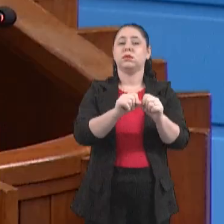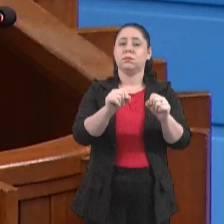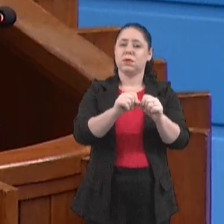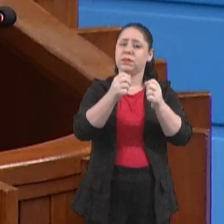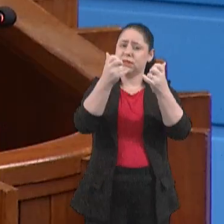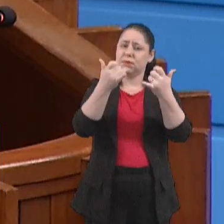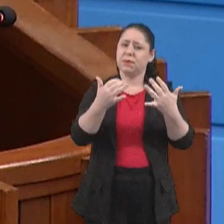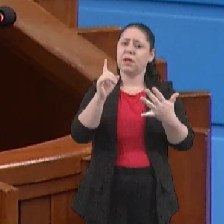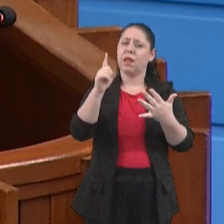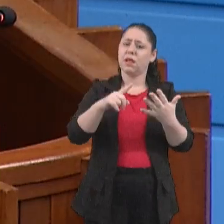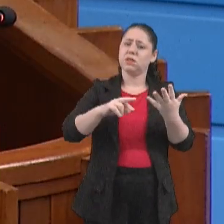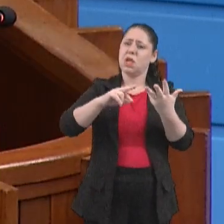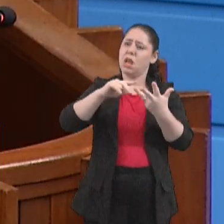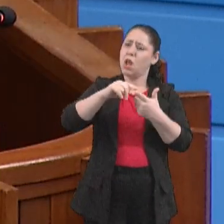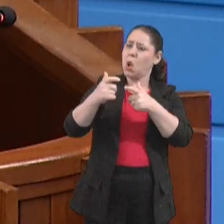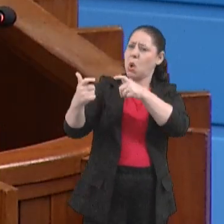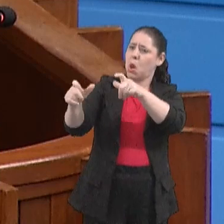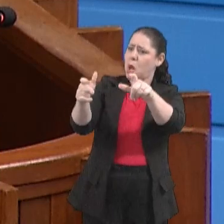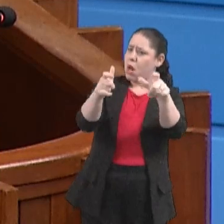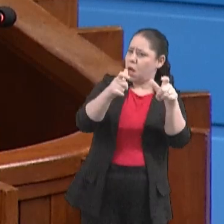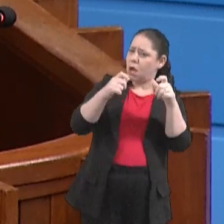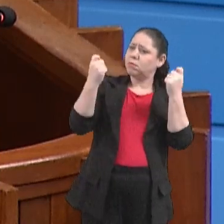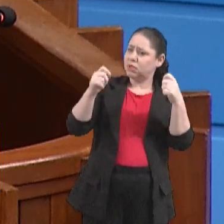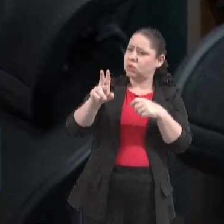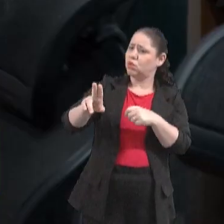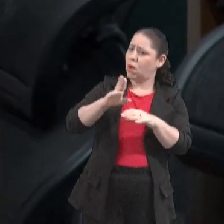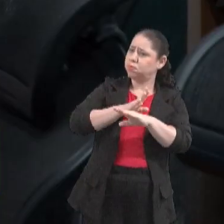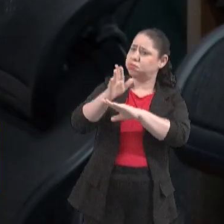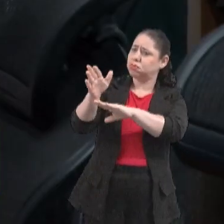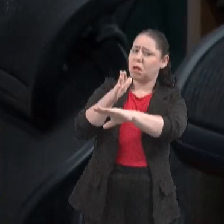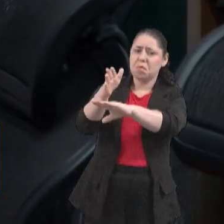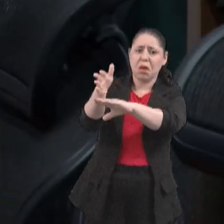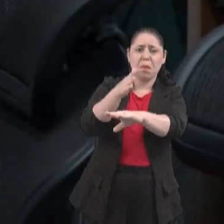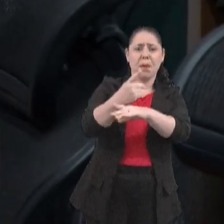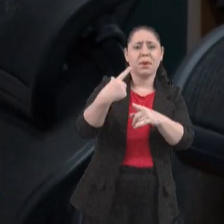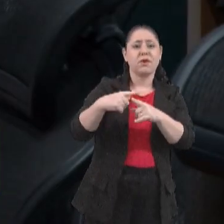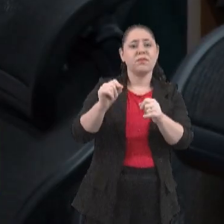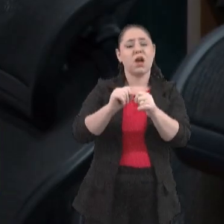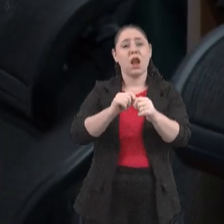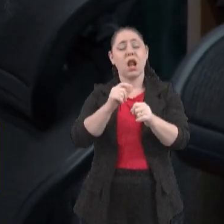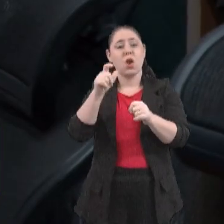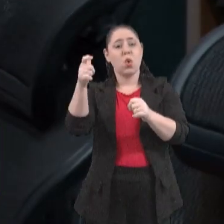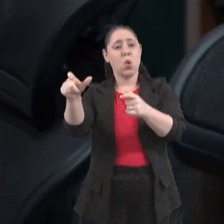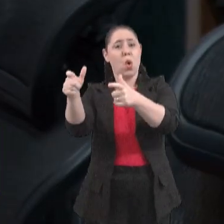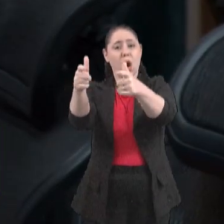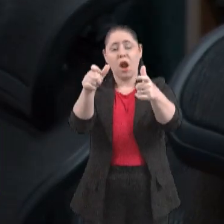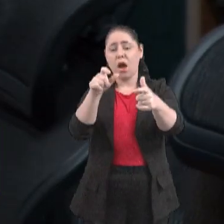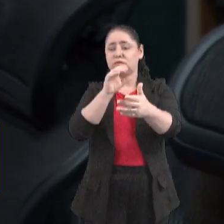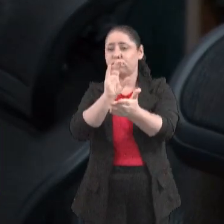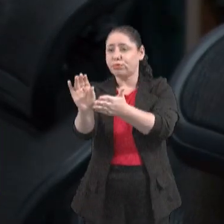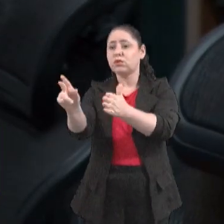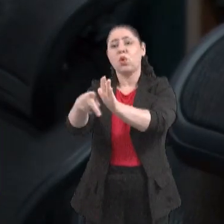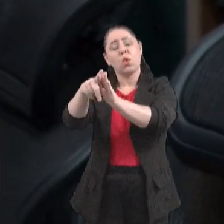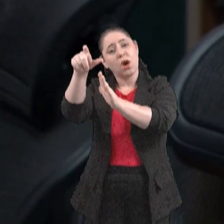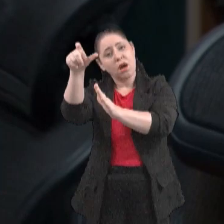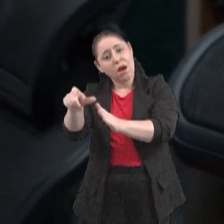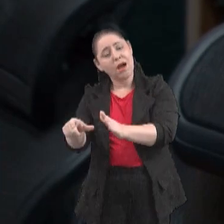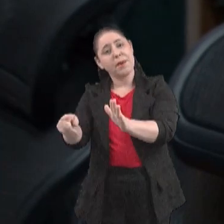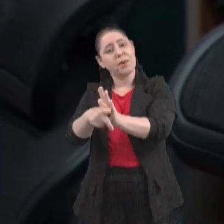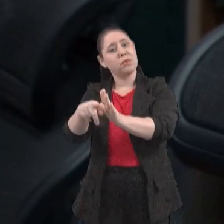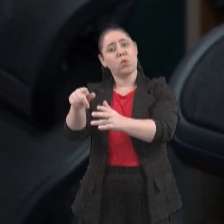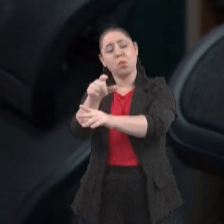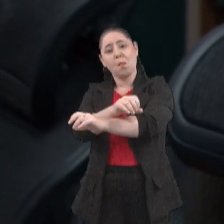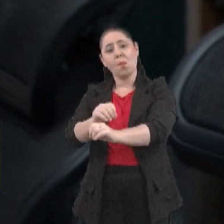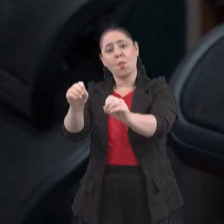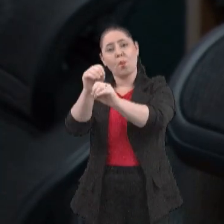como você falou, nós temos vários vazios urbanos que precisam ser ocupados. Por que não fazer esses investimentos nesses locais,